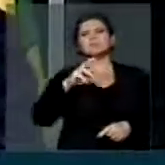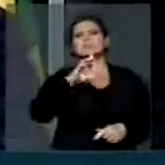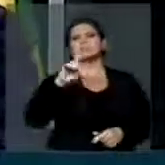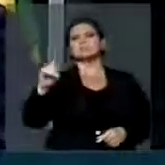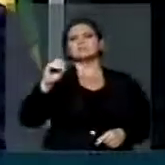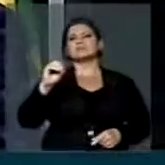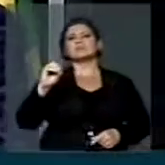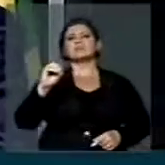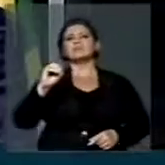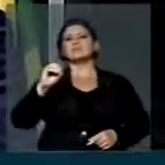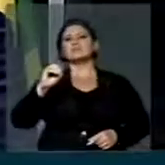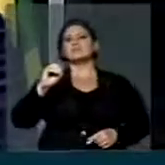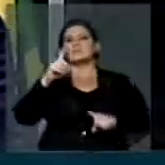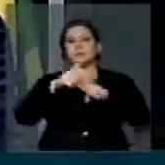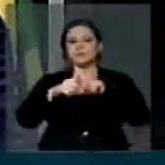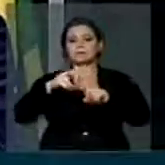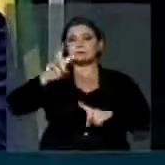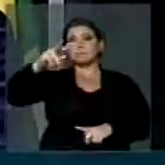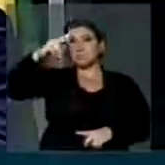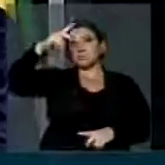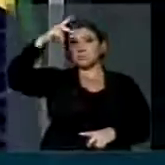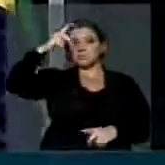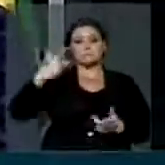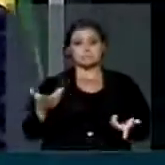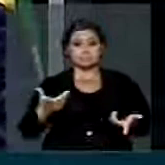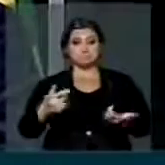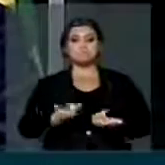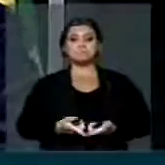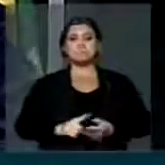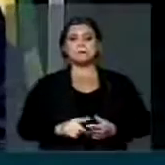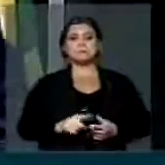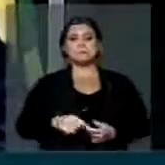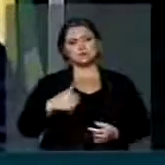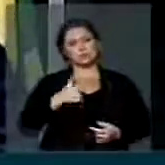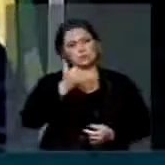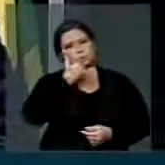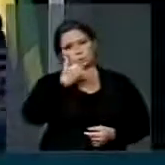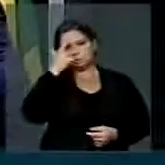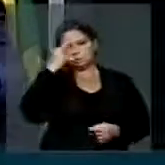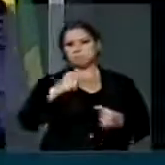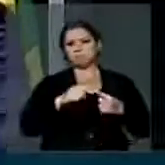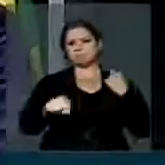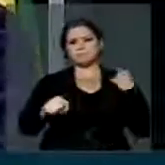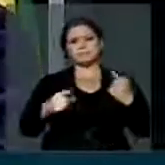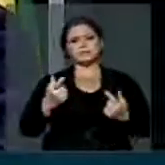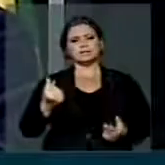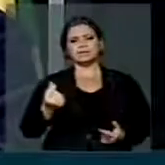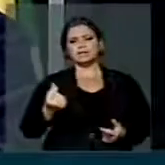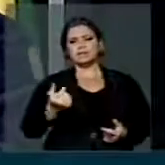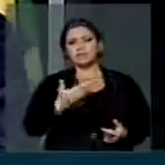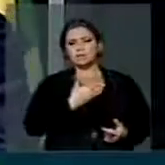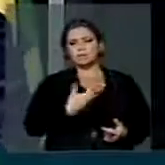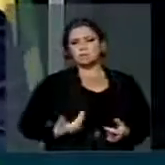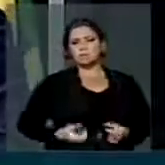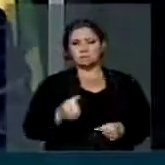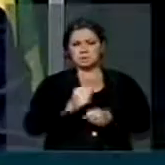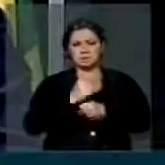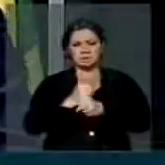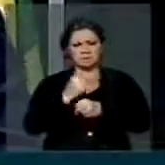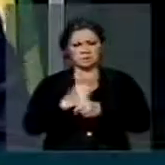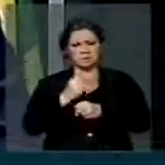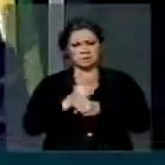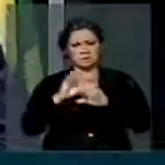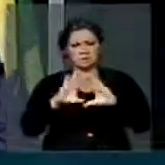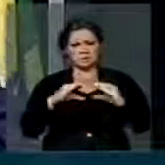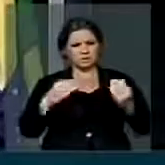maior. Só que, além de eu discordar dessa questão de colocar dinheiro público em estádio de futebol, até porque a opinião